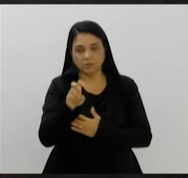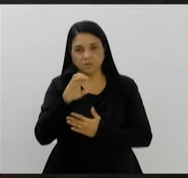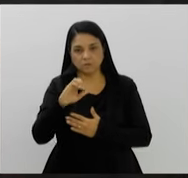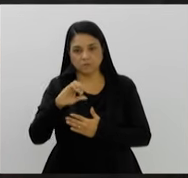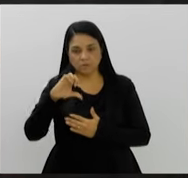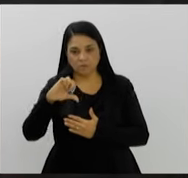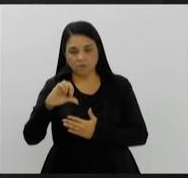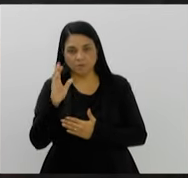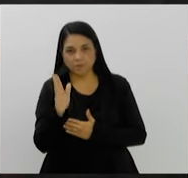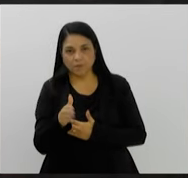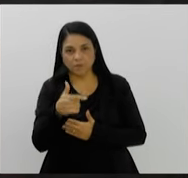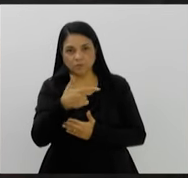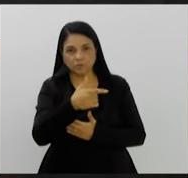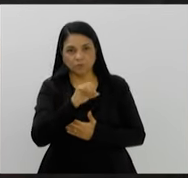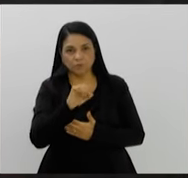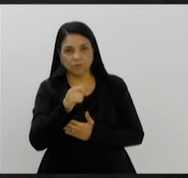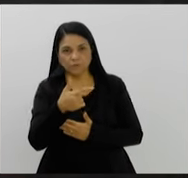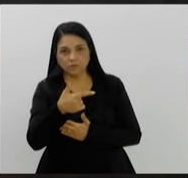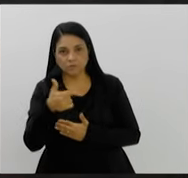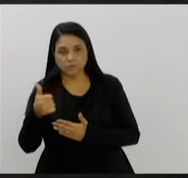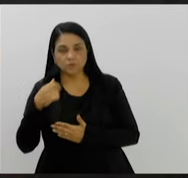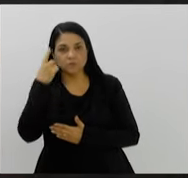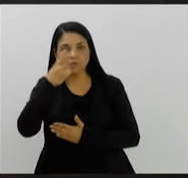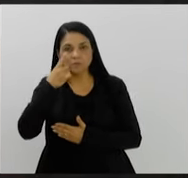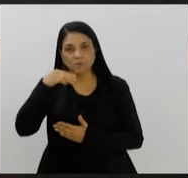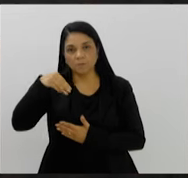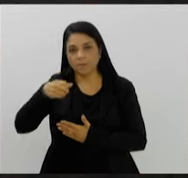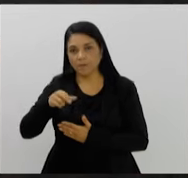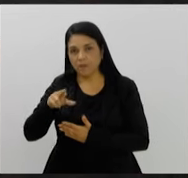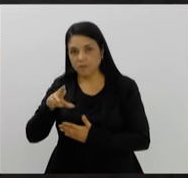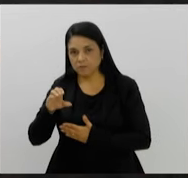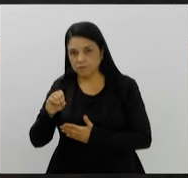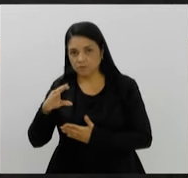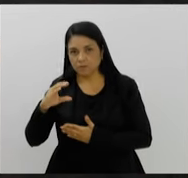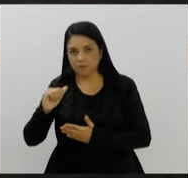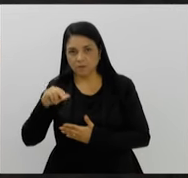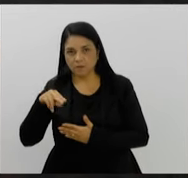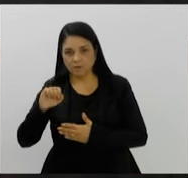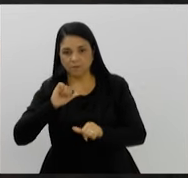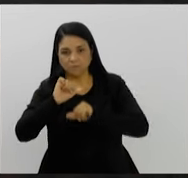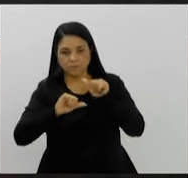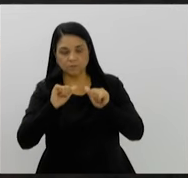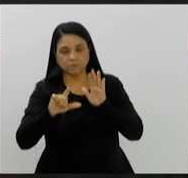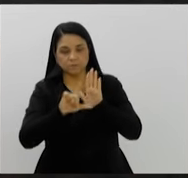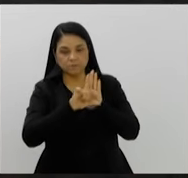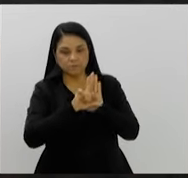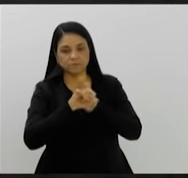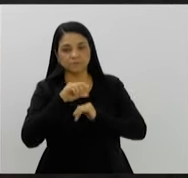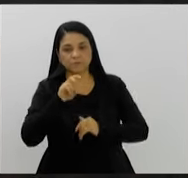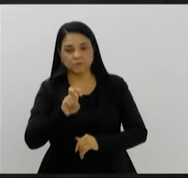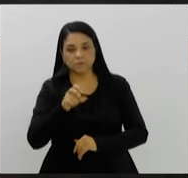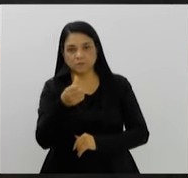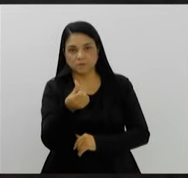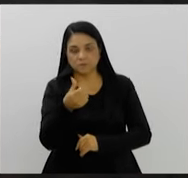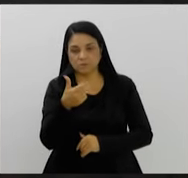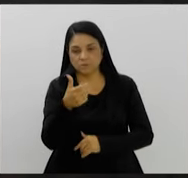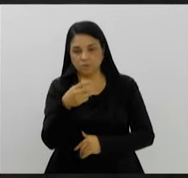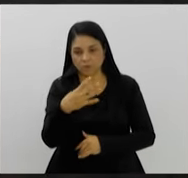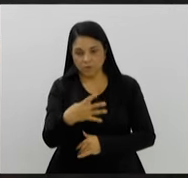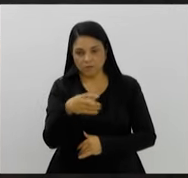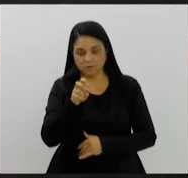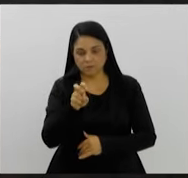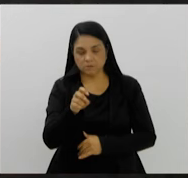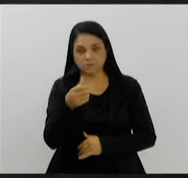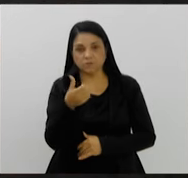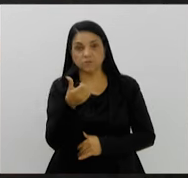4509 de 2021 de autoria do deputado Márcio canela que altera a lei número 5645 de 6 de janeiro de